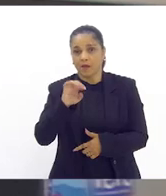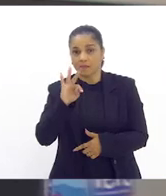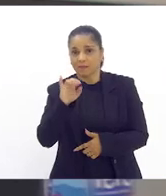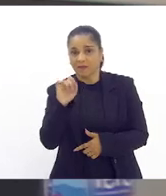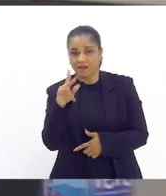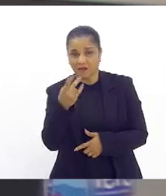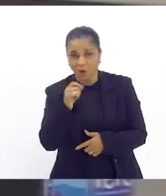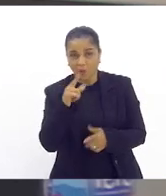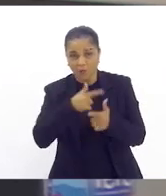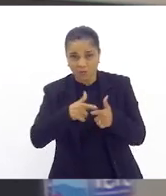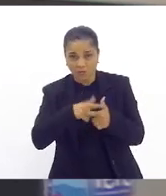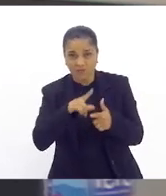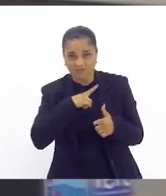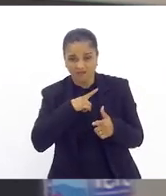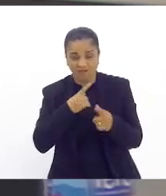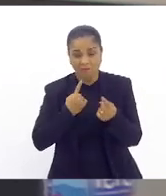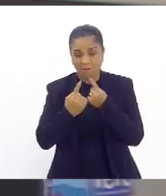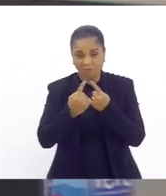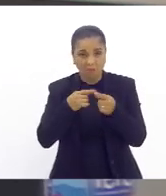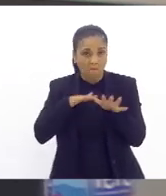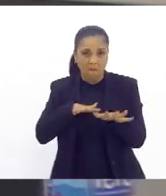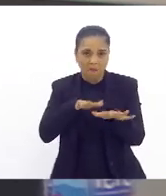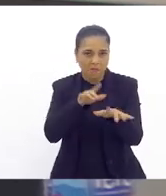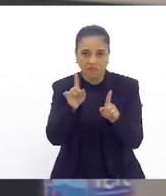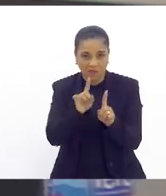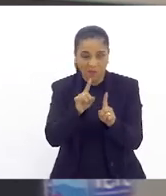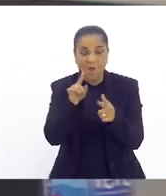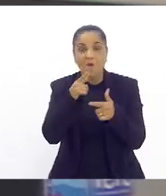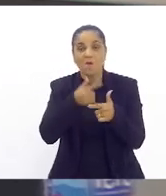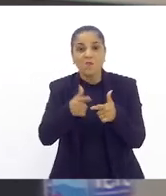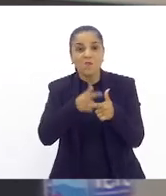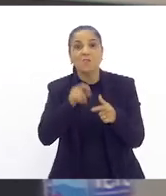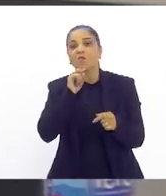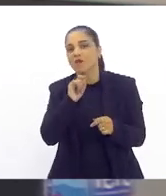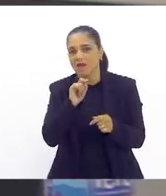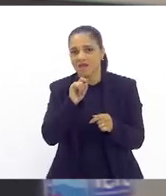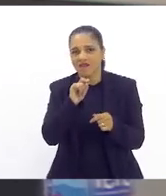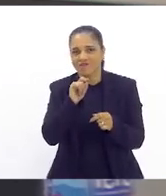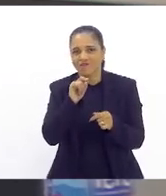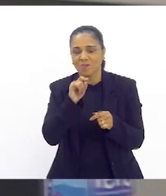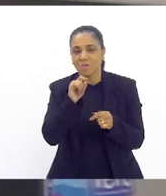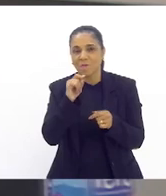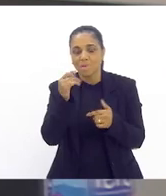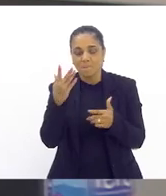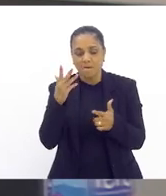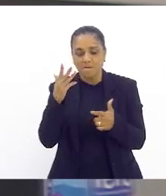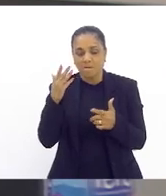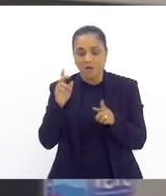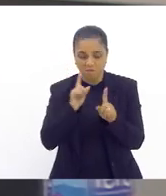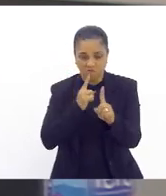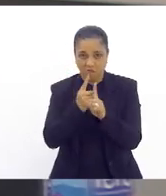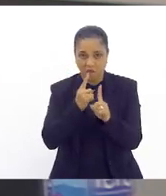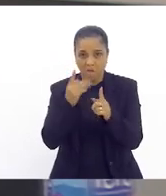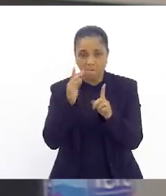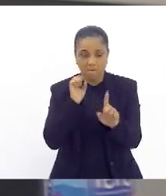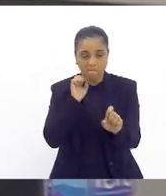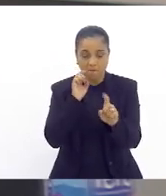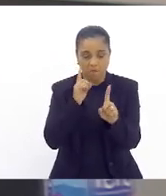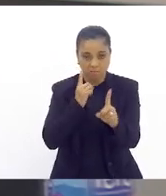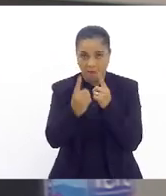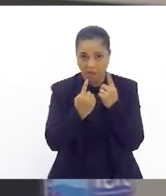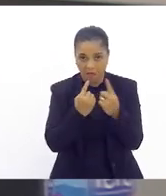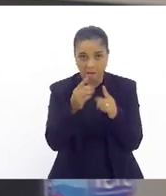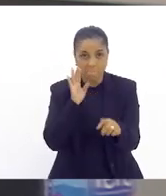congestionamento na RJ 104 na rj-106 foi bloqueio de rodovia fruto de falta de energia